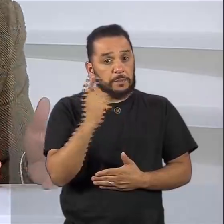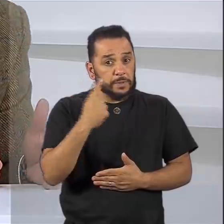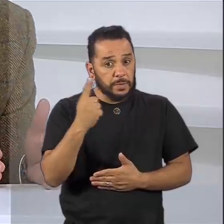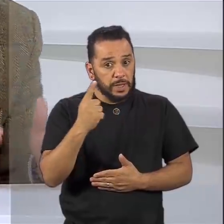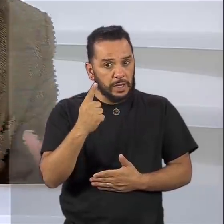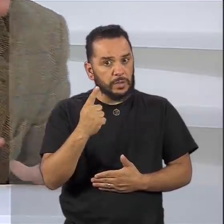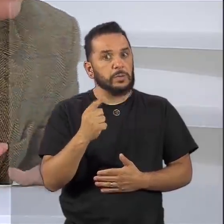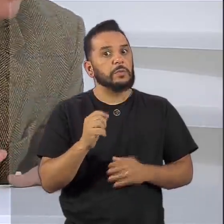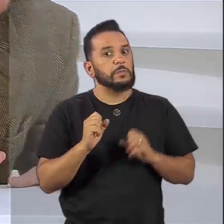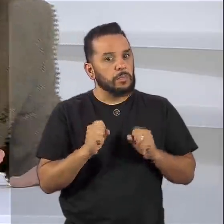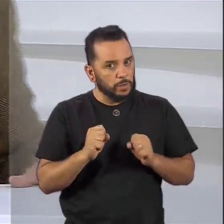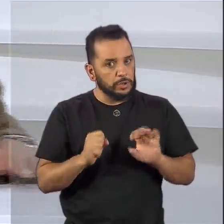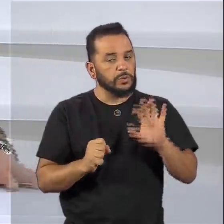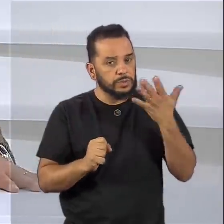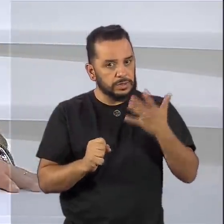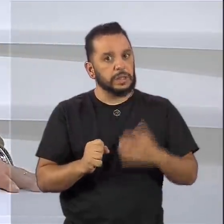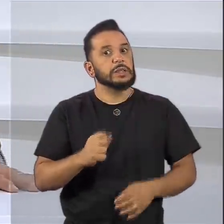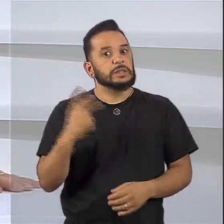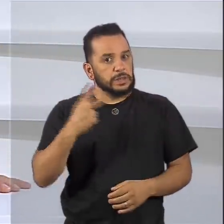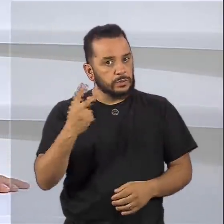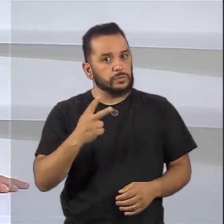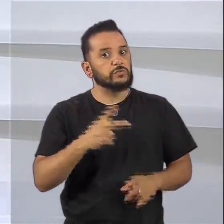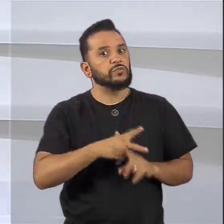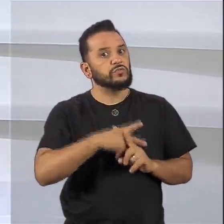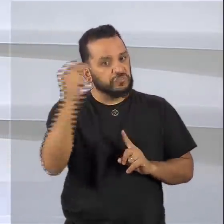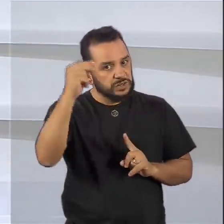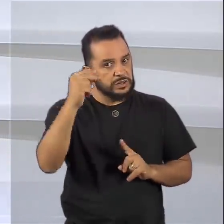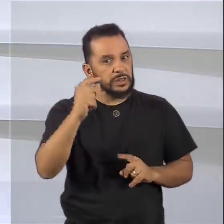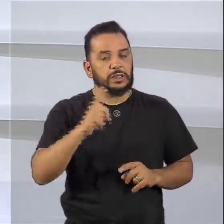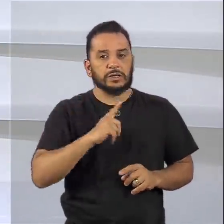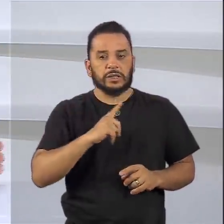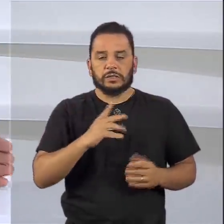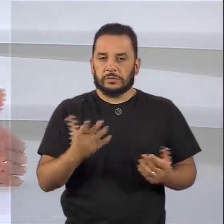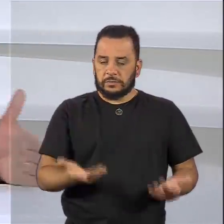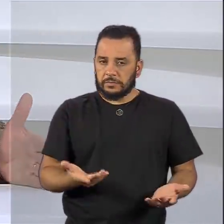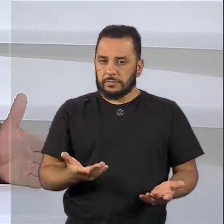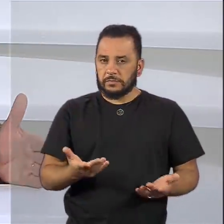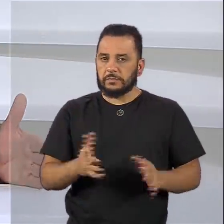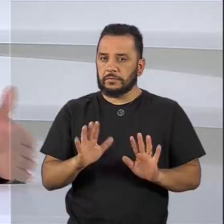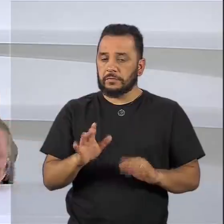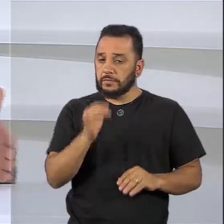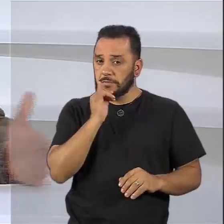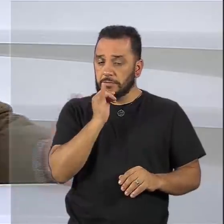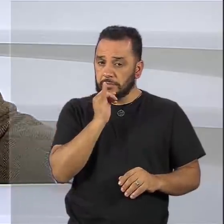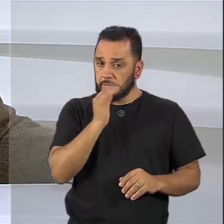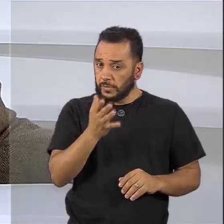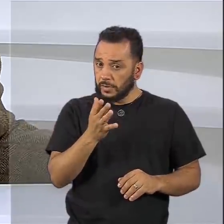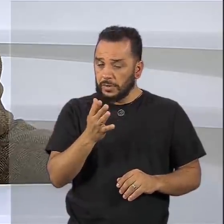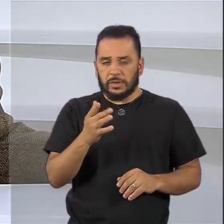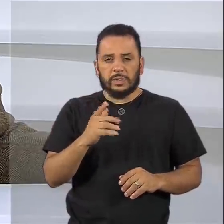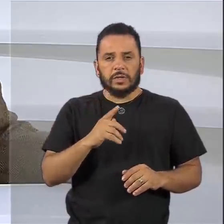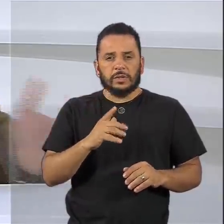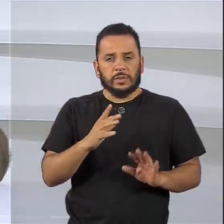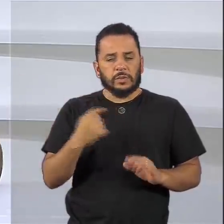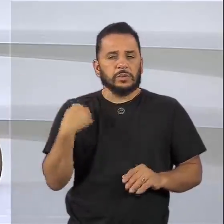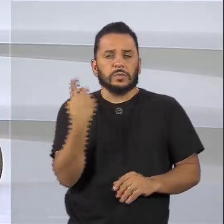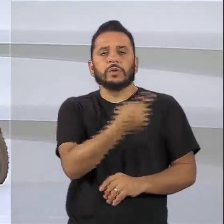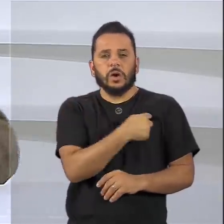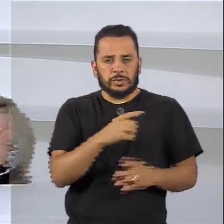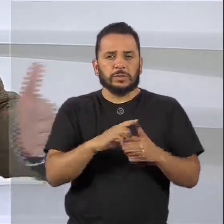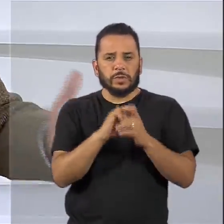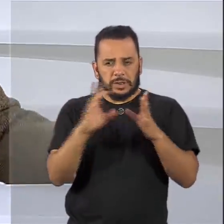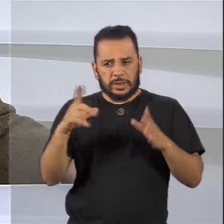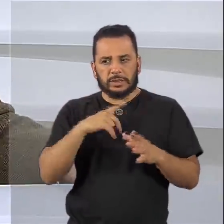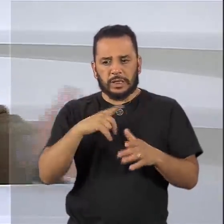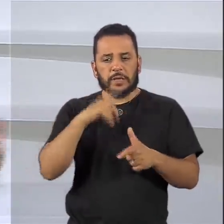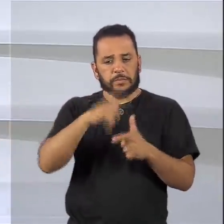do que a do Trump. Então, acho que esse é um ponto fundamental. Voltando à questão do livro, né? Quer dizer, a nossa democracia está em crise, não está em